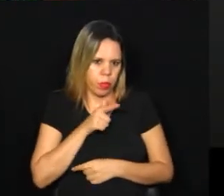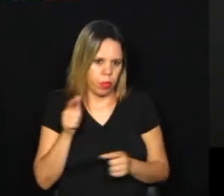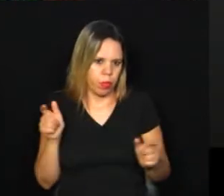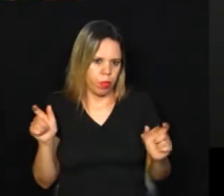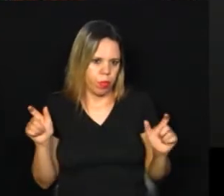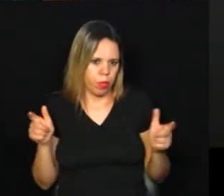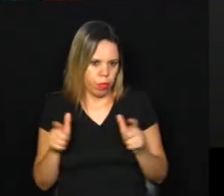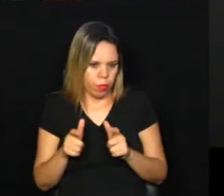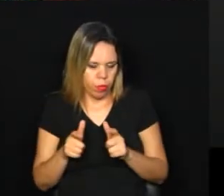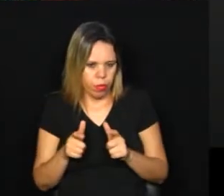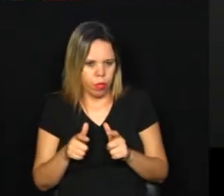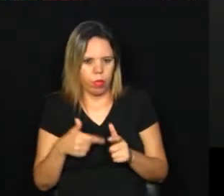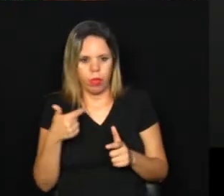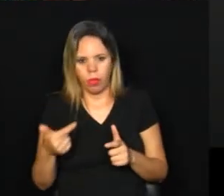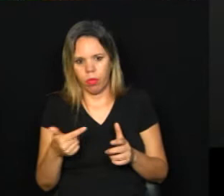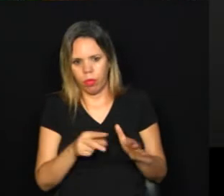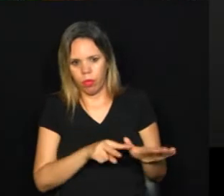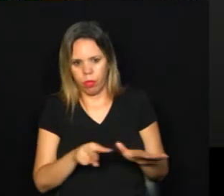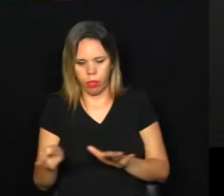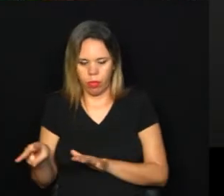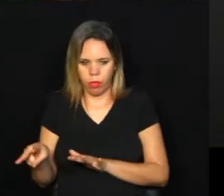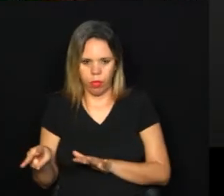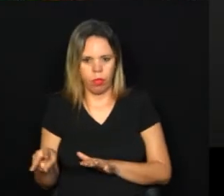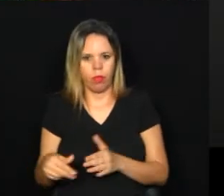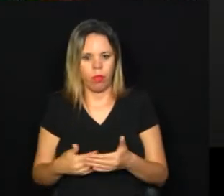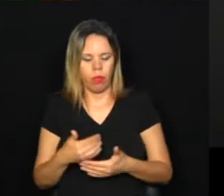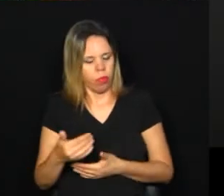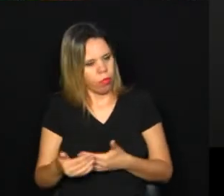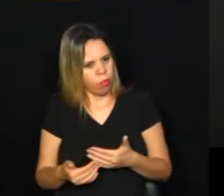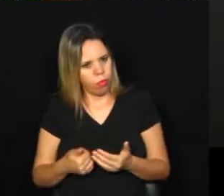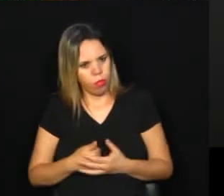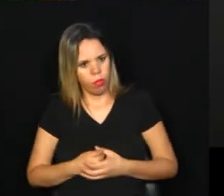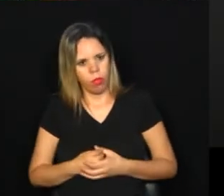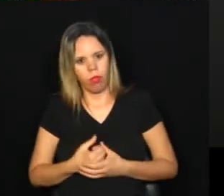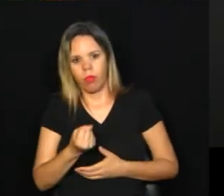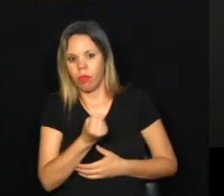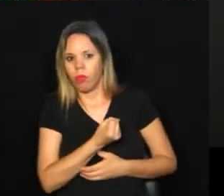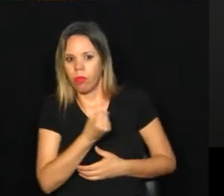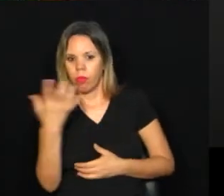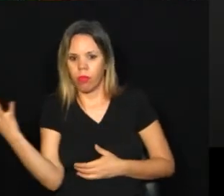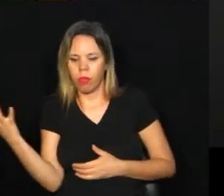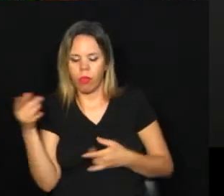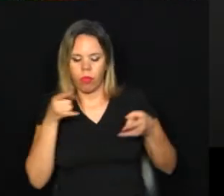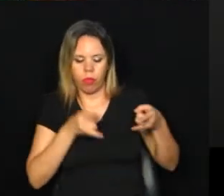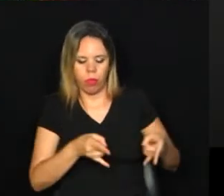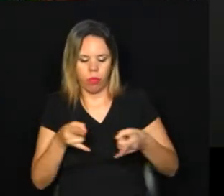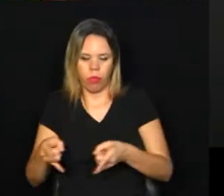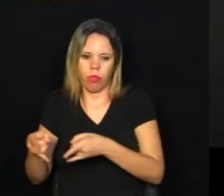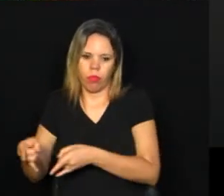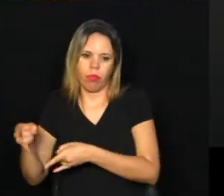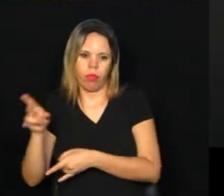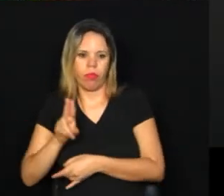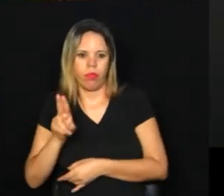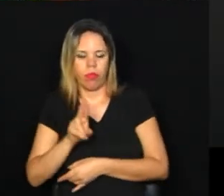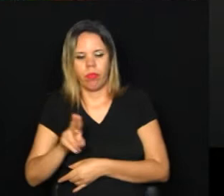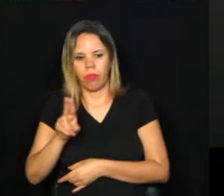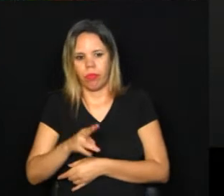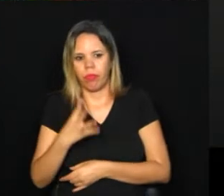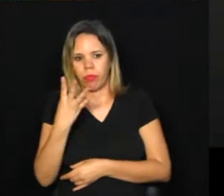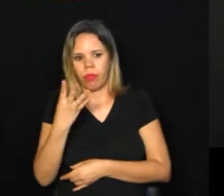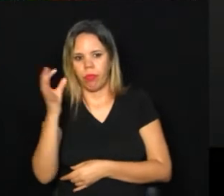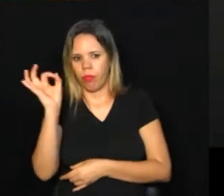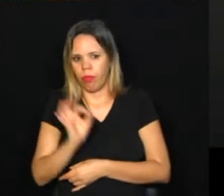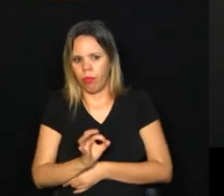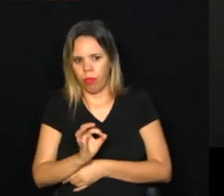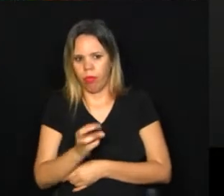regredir pela segunda semana consecutiva as taxas de ocupação, inicialmente em 4%